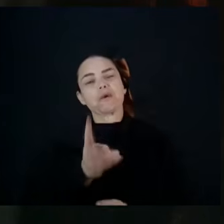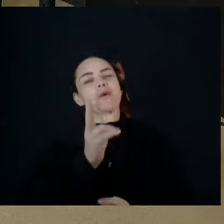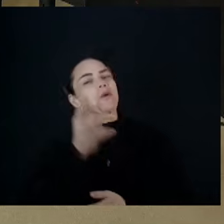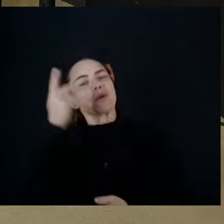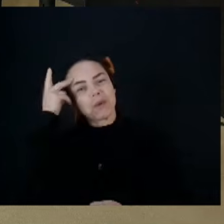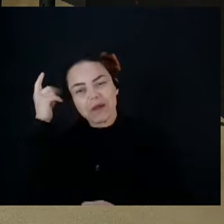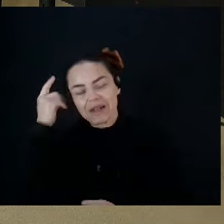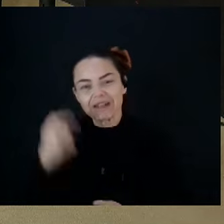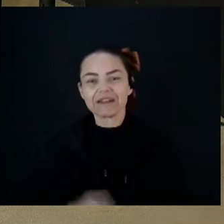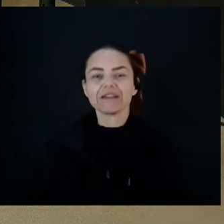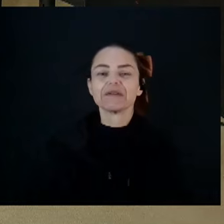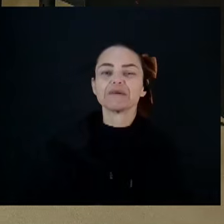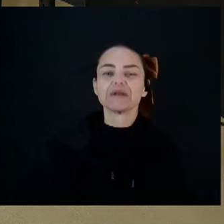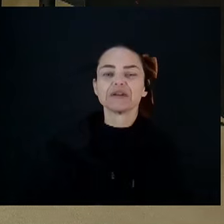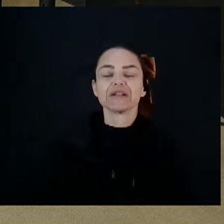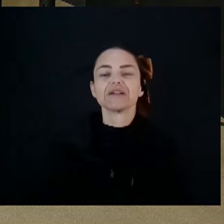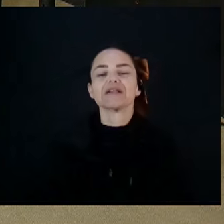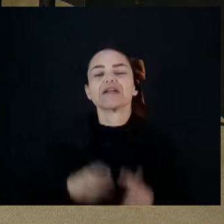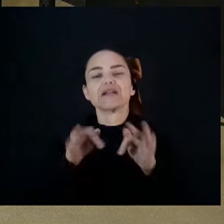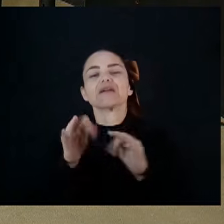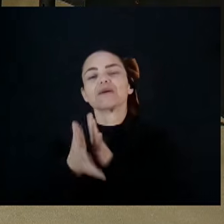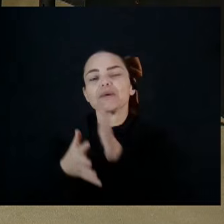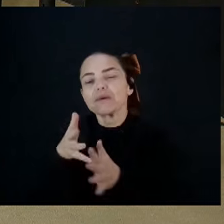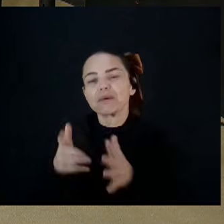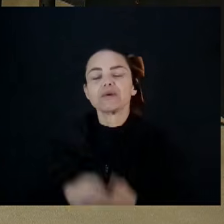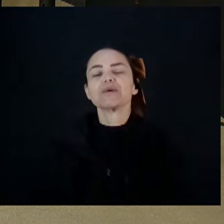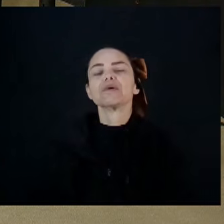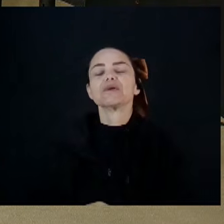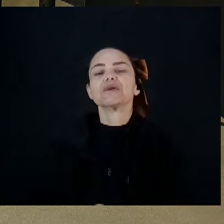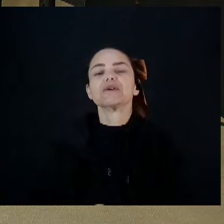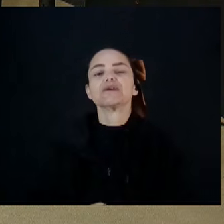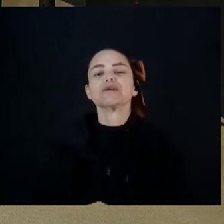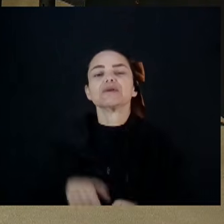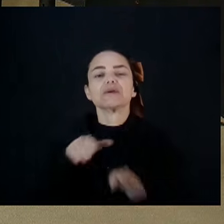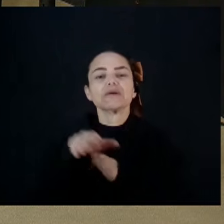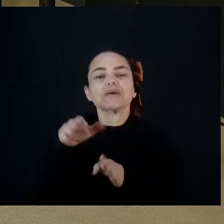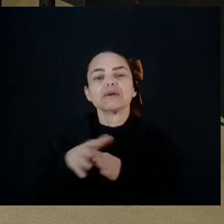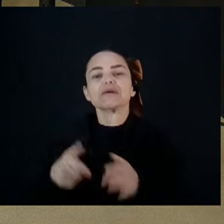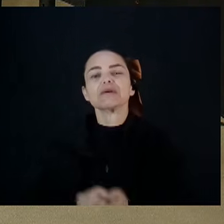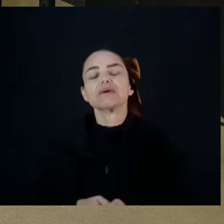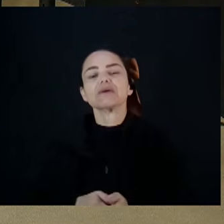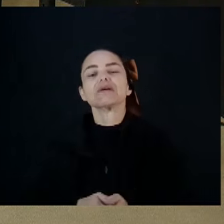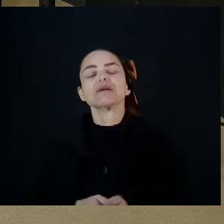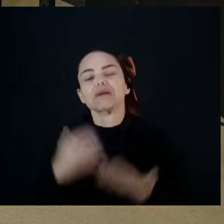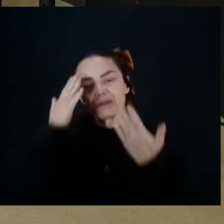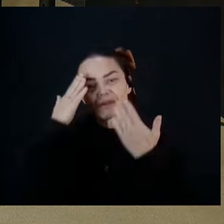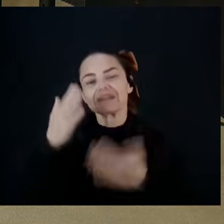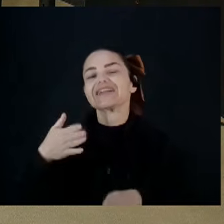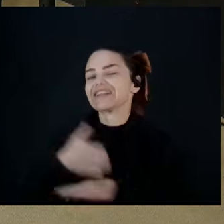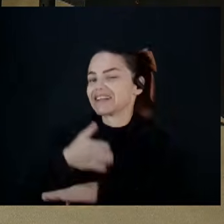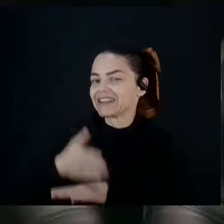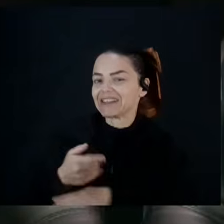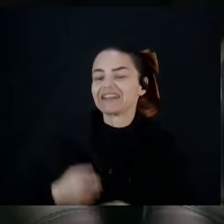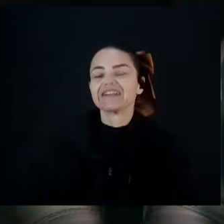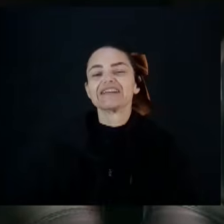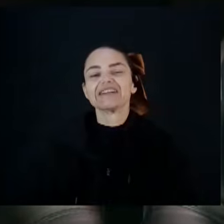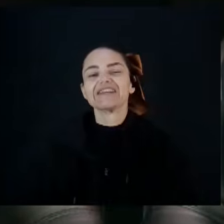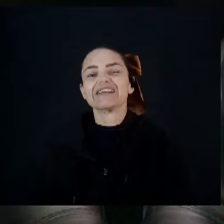Cris, considerações finais, deixa uma mensagem para o nosso público, e obrigada pela sua participação. Obrigada a você pela